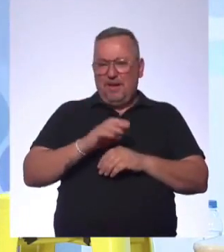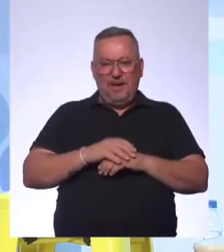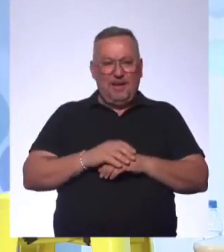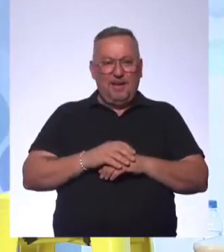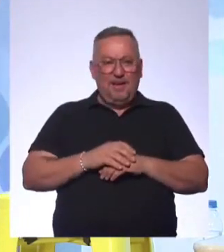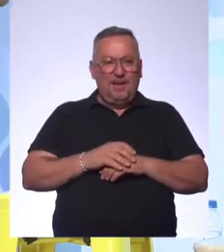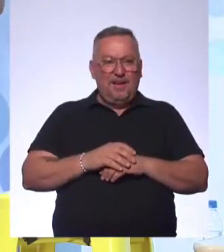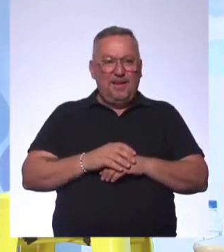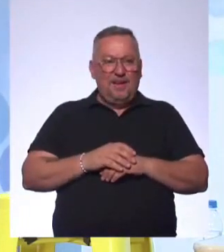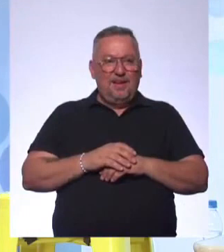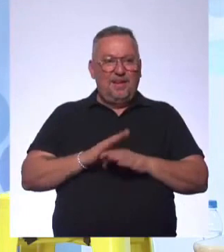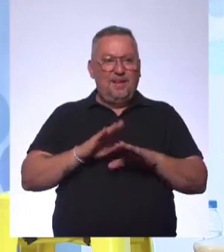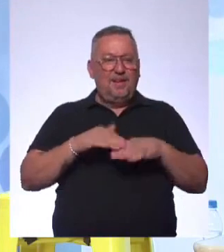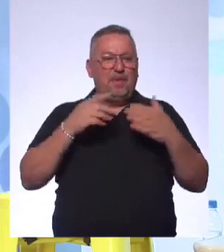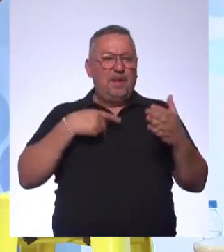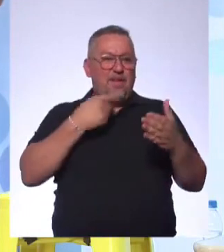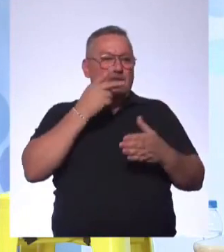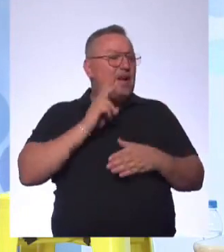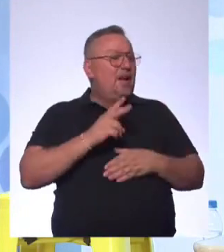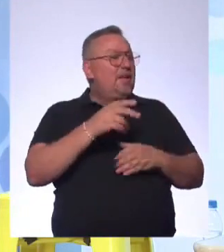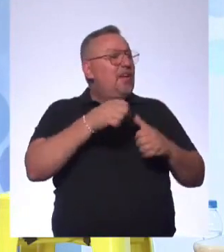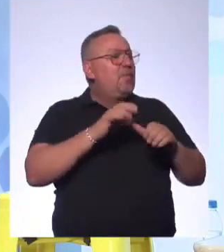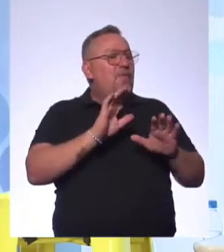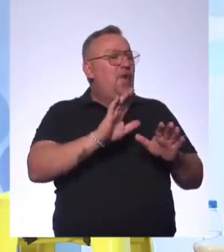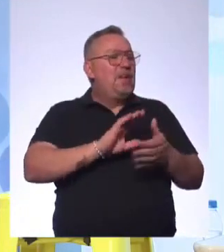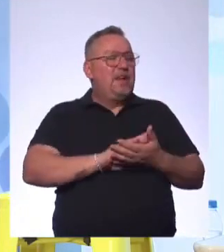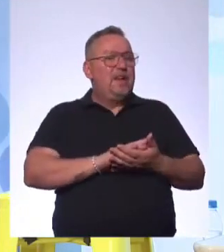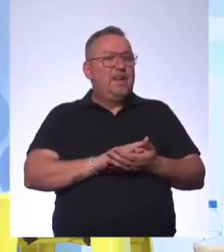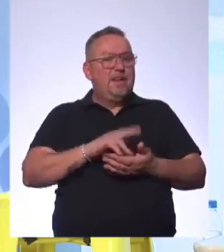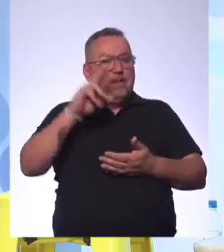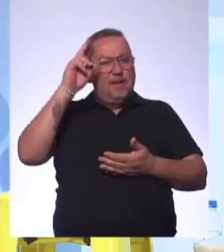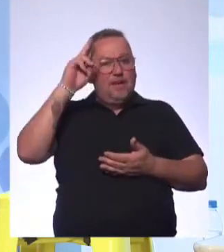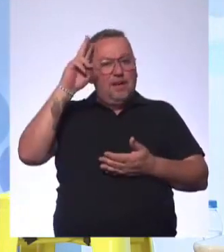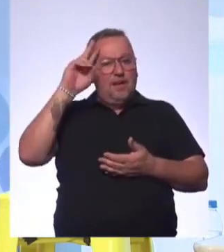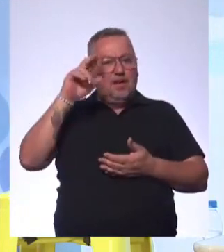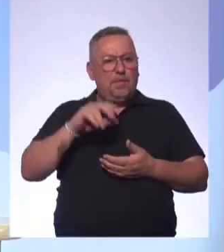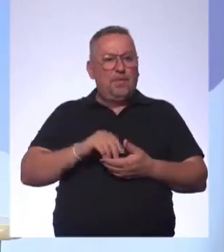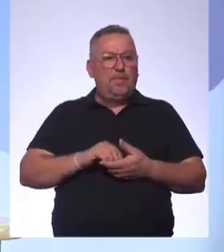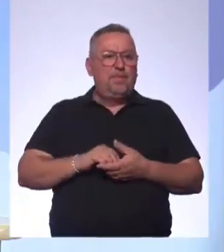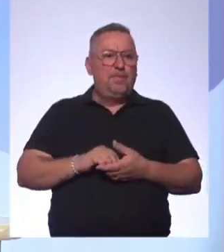é? Então, para que nós falamos sempre foi assim, Fabi? Você lembra de algum exemplo?